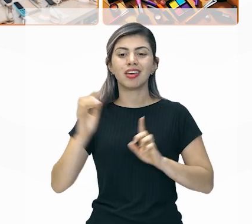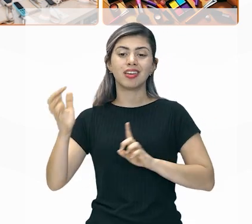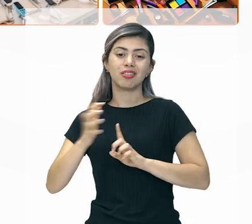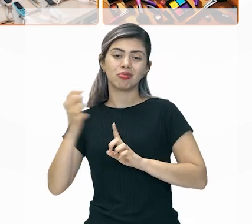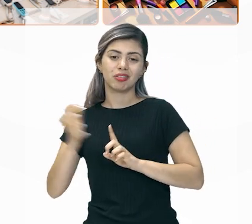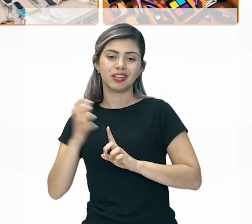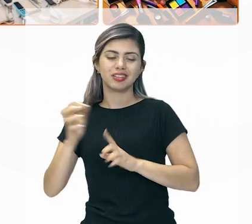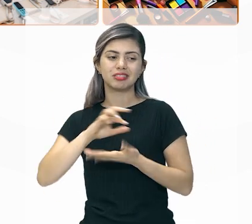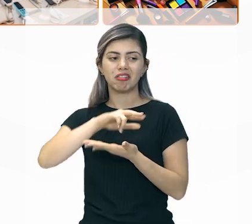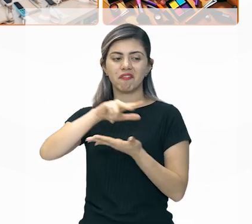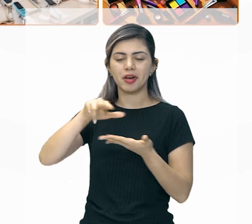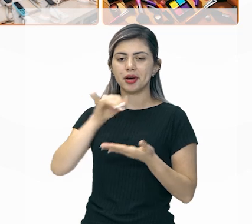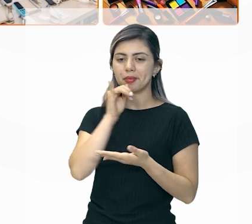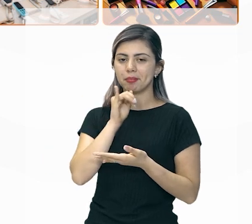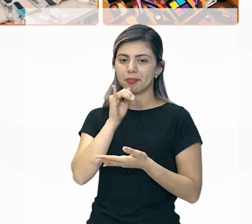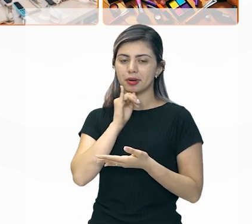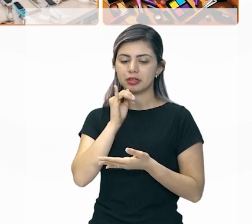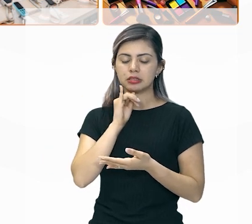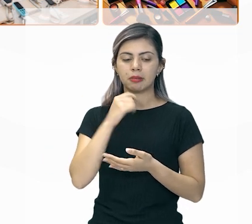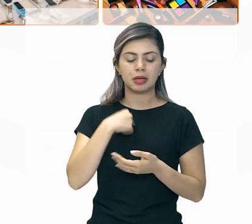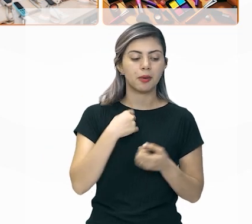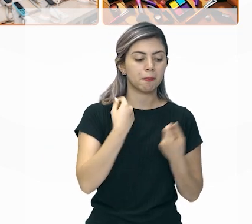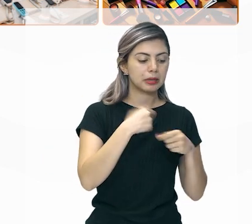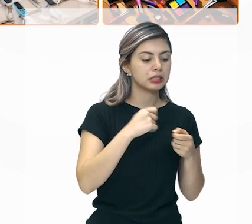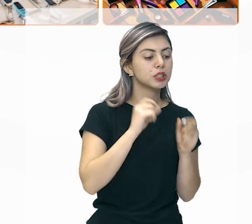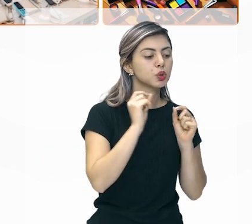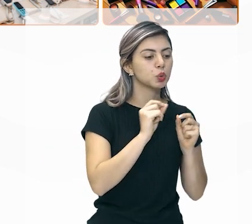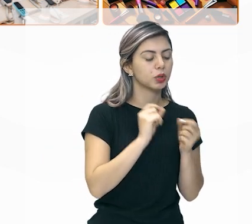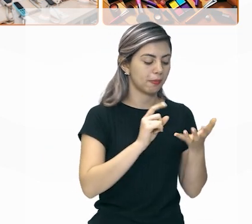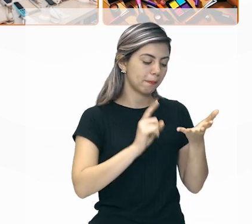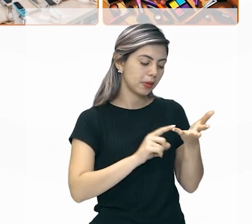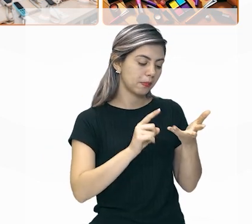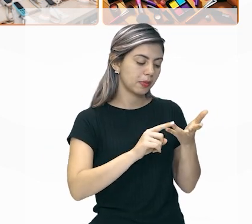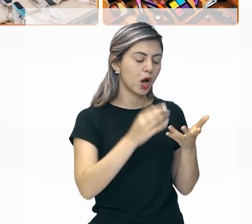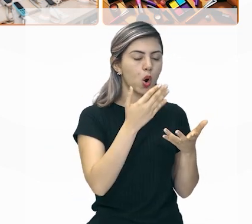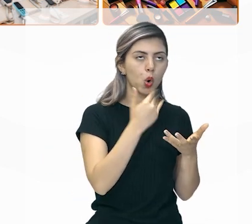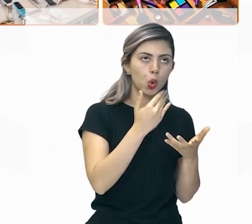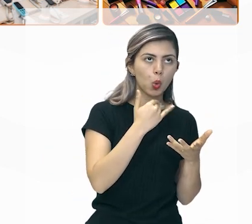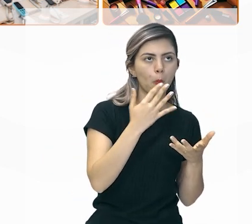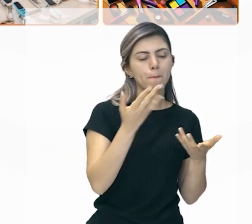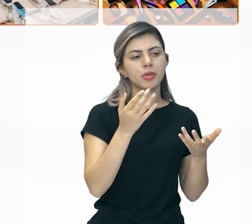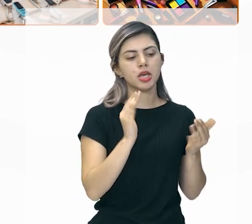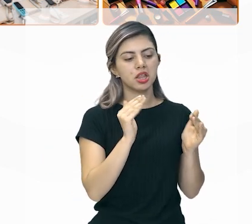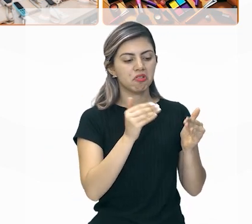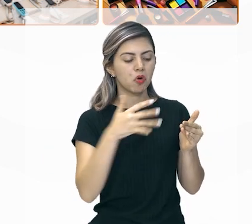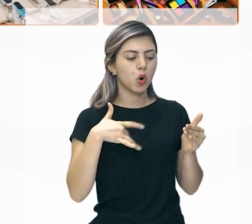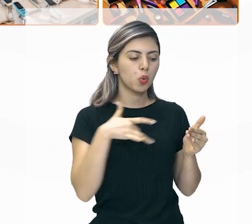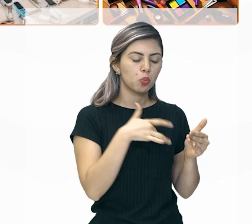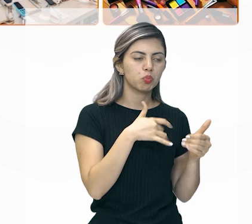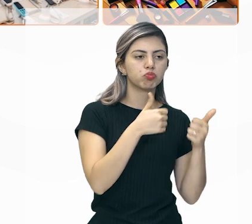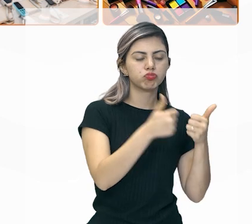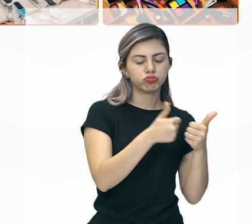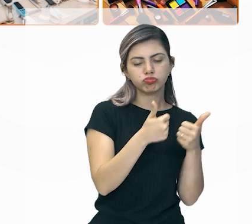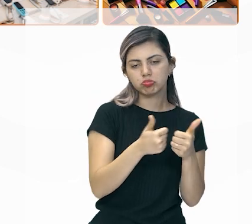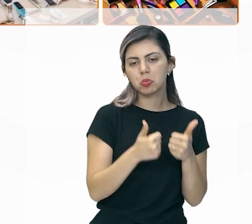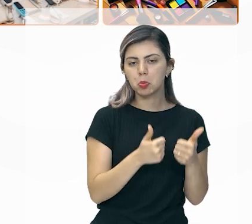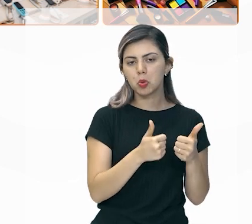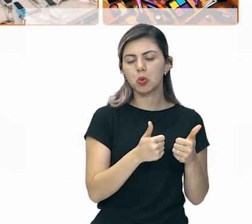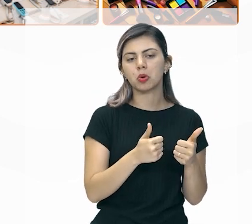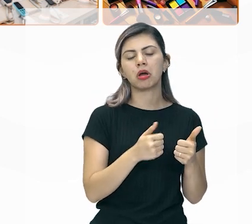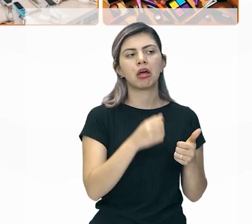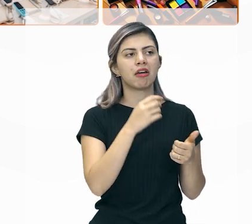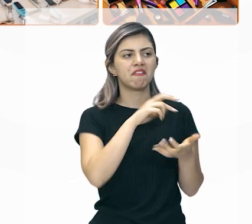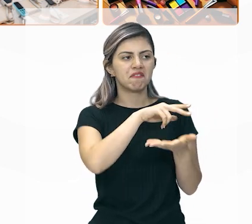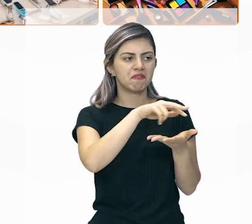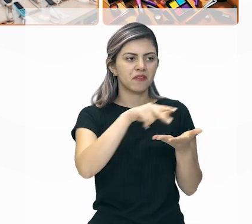várias coisas. Uma coisa é a necessidade básica, né? Você ter ali uma alimentação específica, comer uma proteína, comer um carboidrato, comer